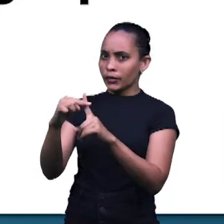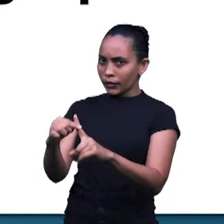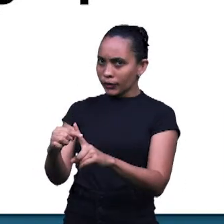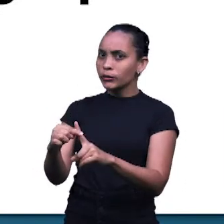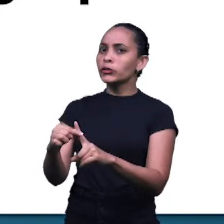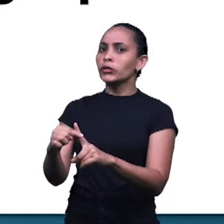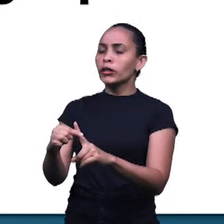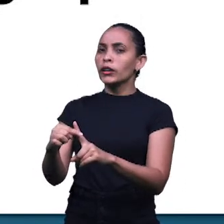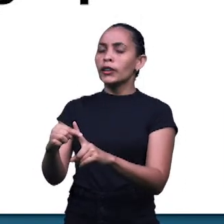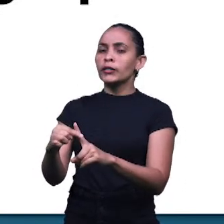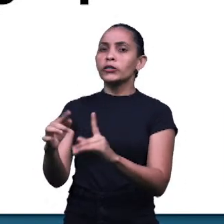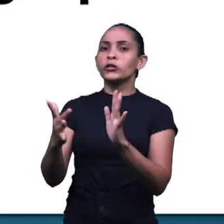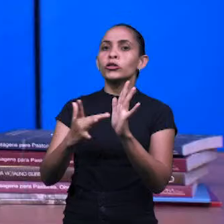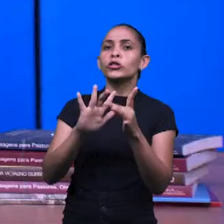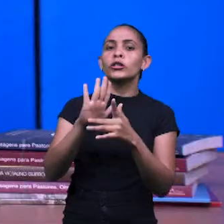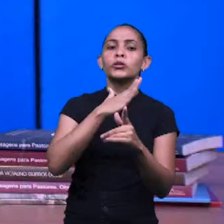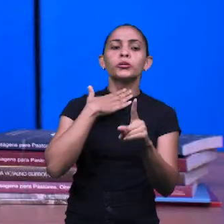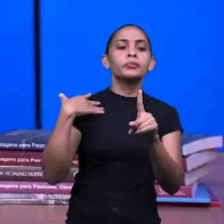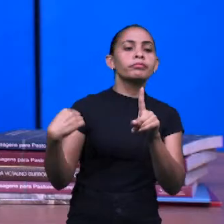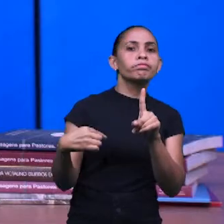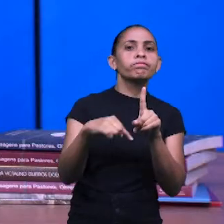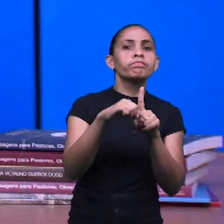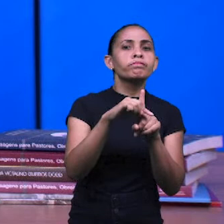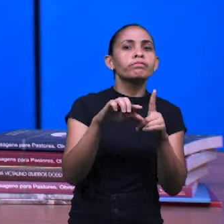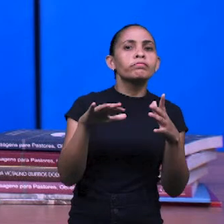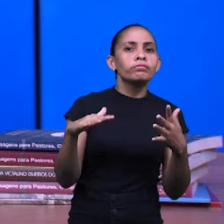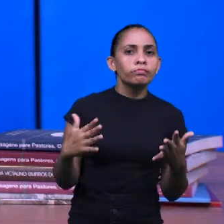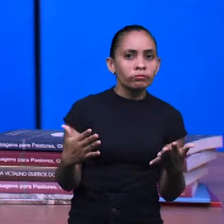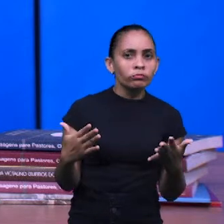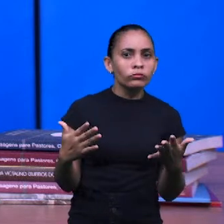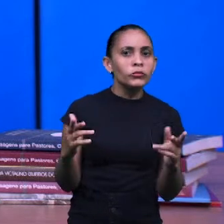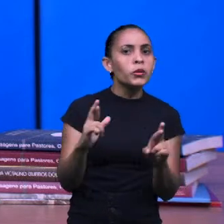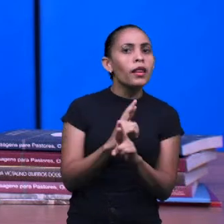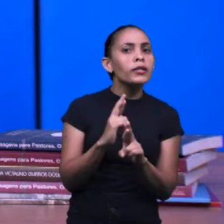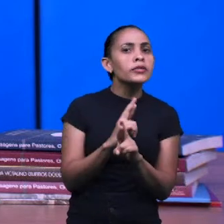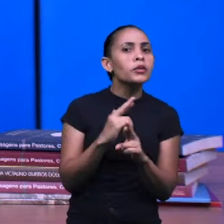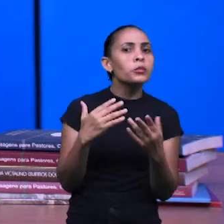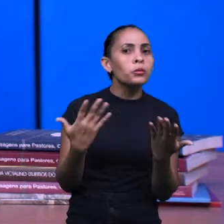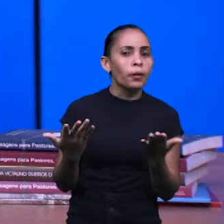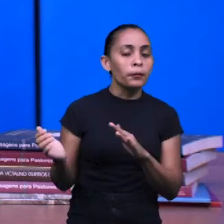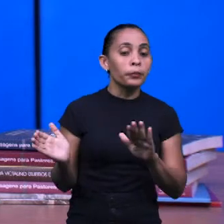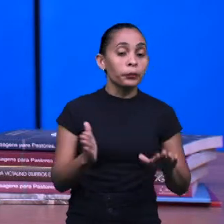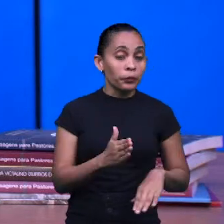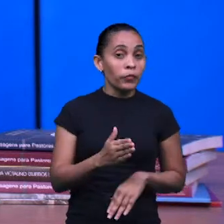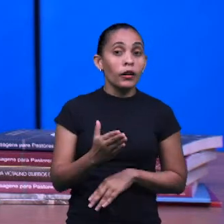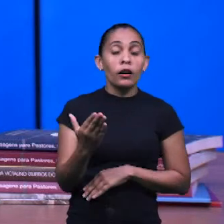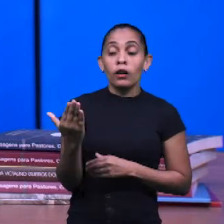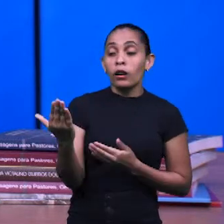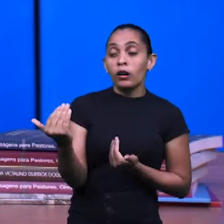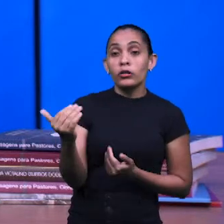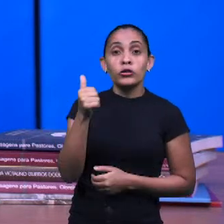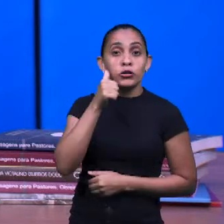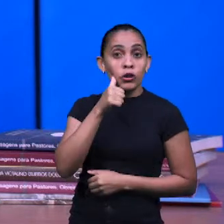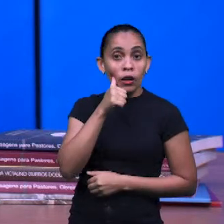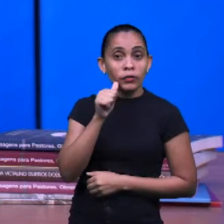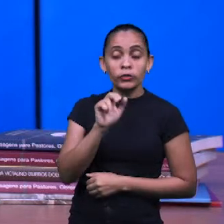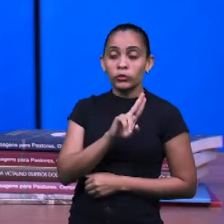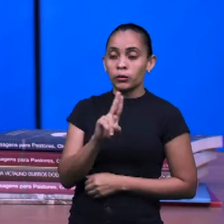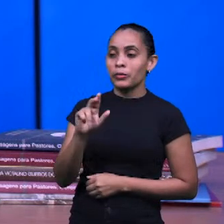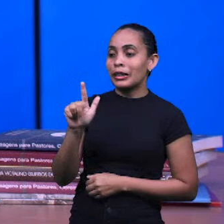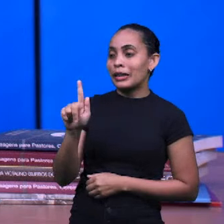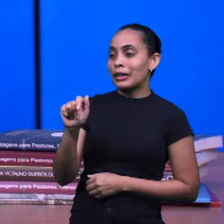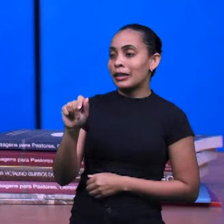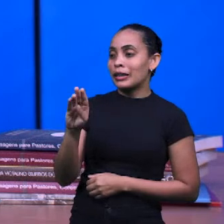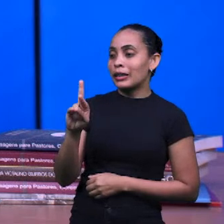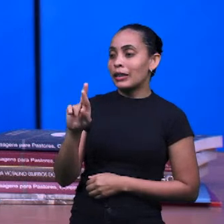do sacrifício do Senhor Jesus? E quem vai dar essa resposta é a jovem Gabriela. A Gabriela pertence ao grupo